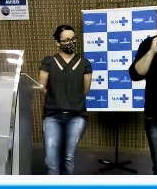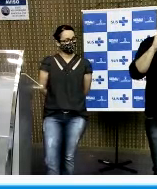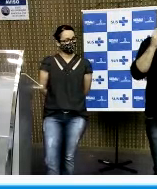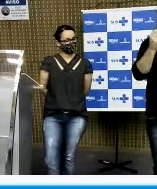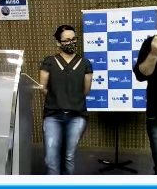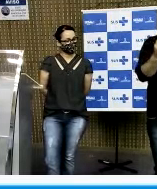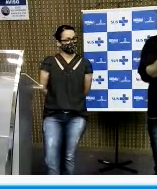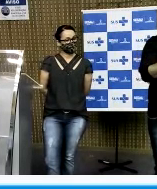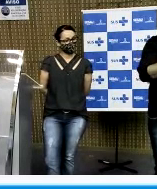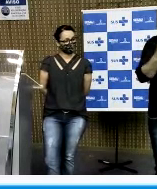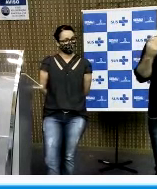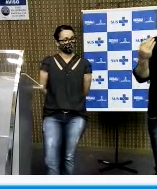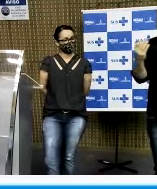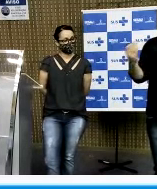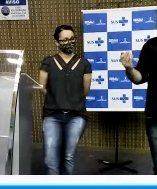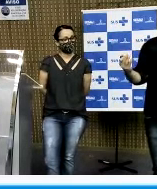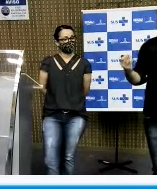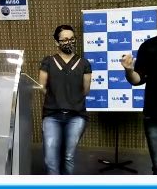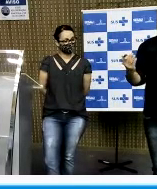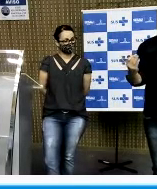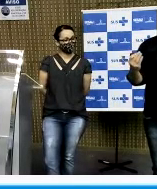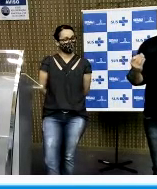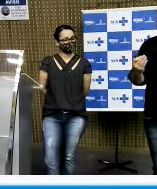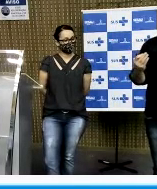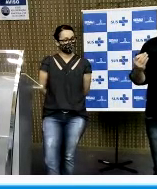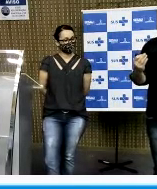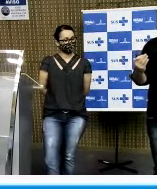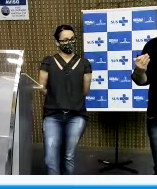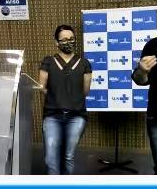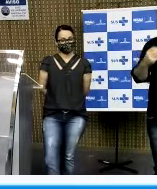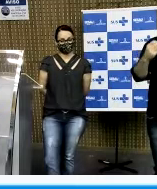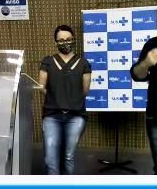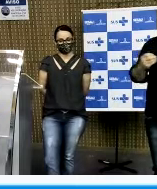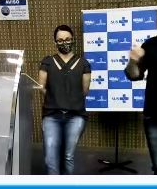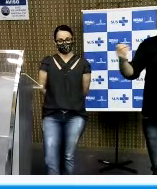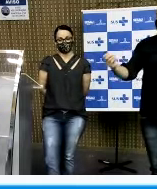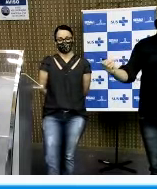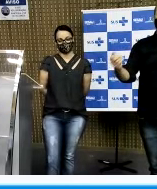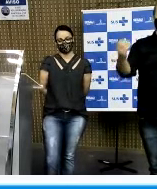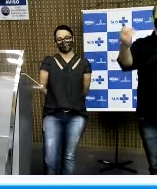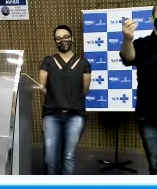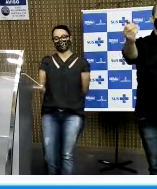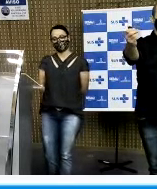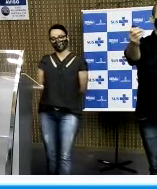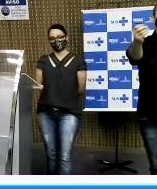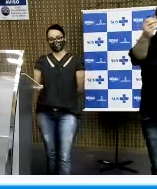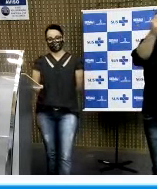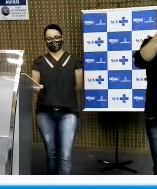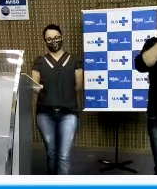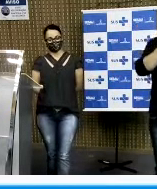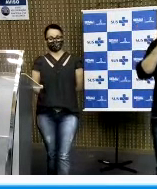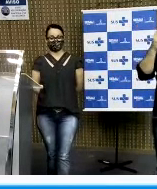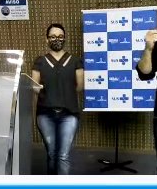Temos muitas conversas, principalmente entre os 3 enfermeiros, de casos, tá? discuto o meu caso com a Cleide, com a